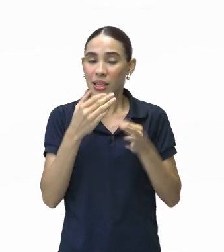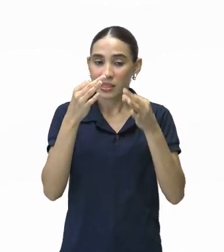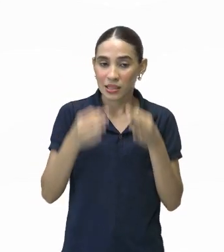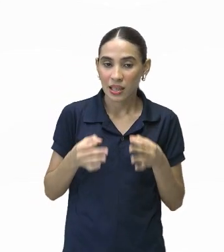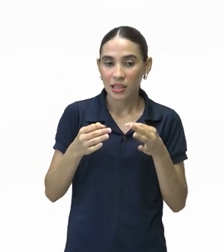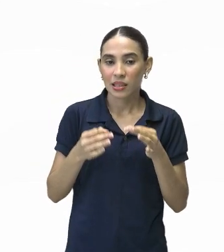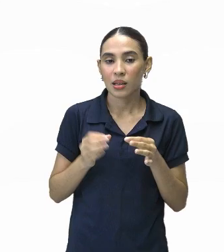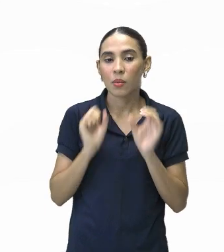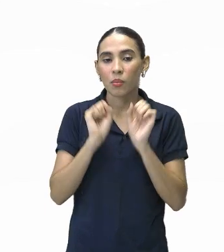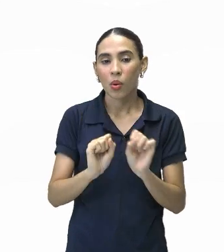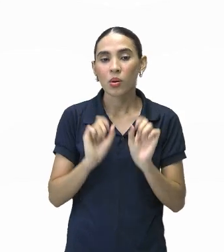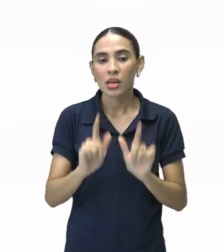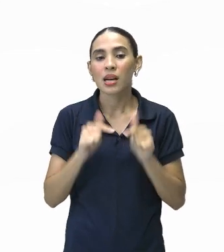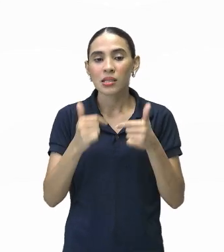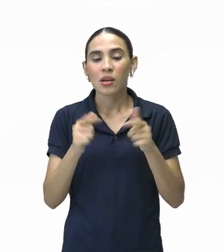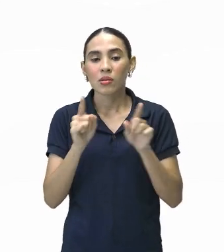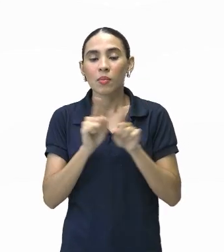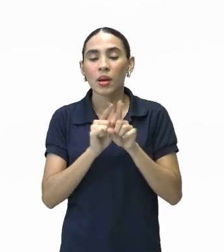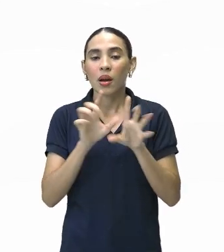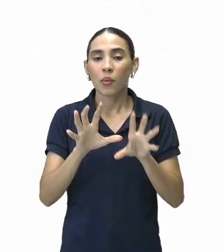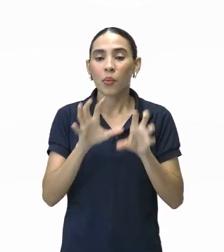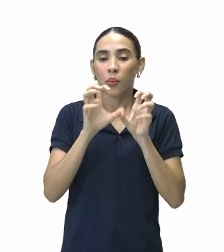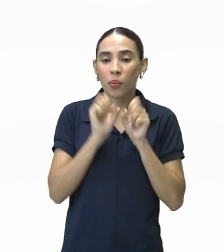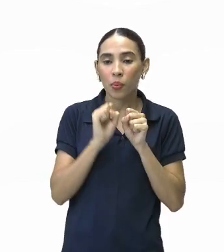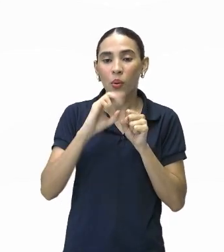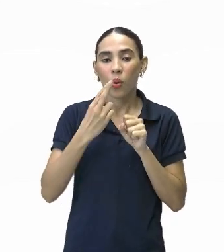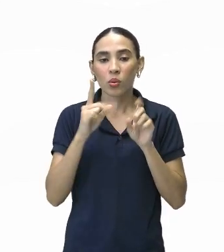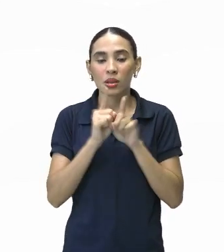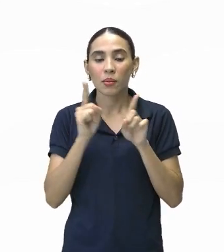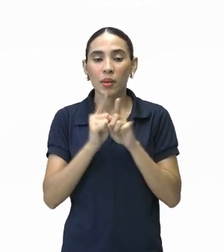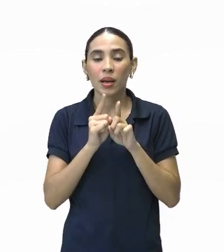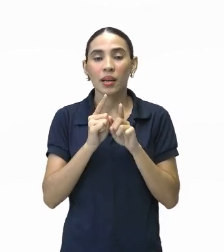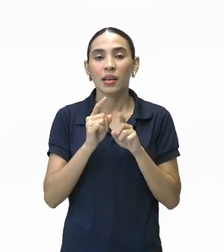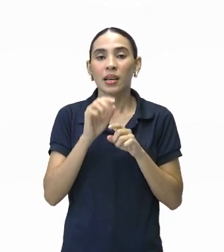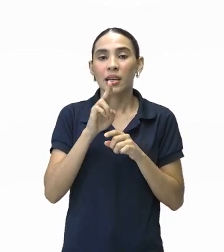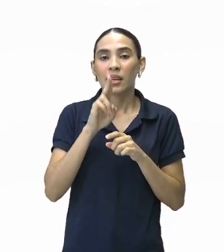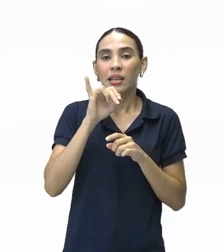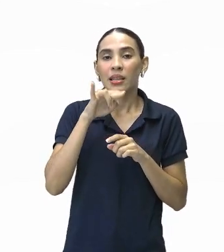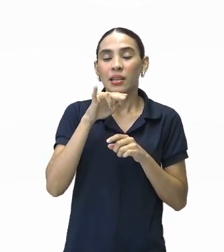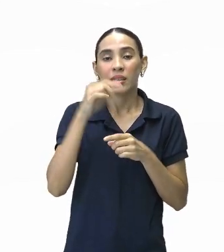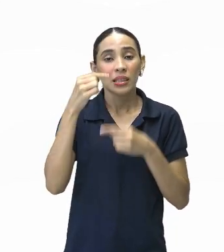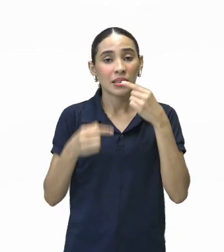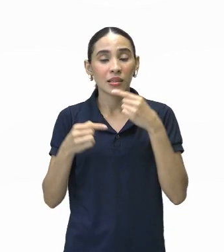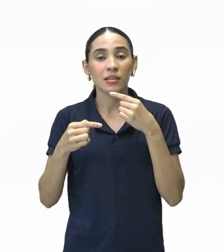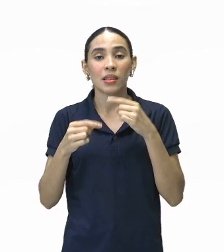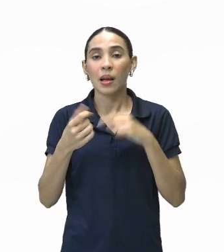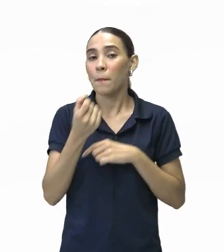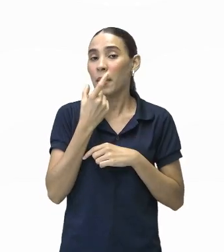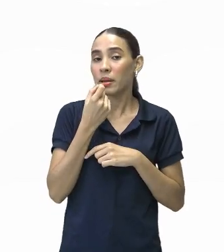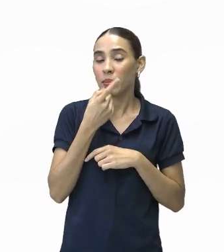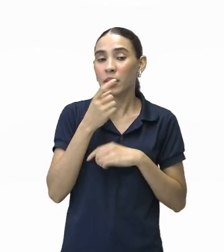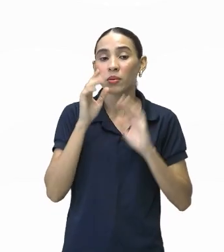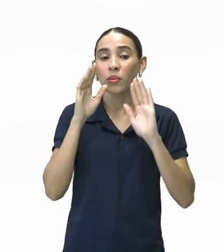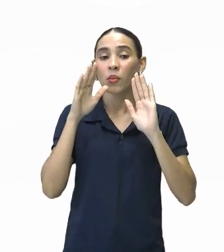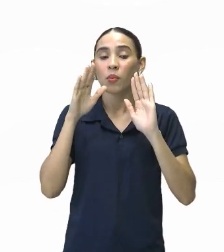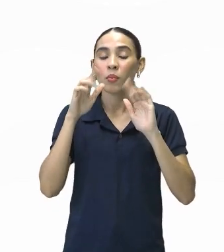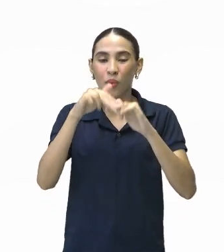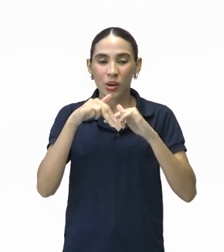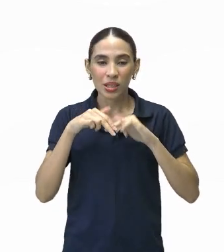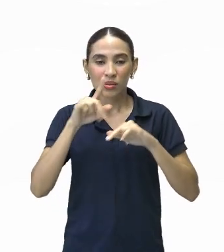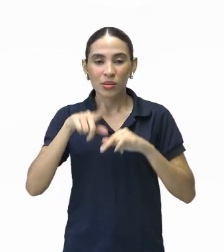isso pode atuar na absorção ou na inibição desses medicamentos. Por isso,